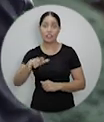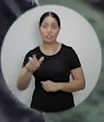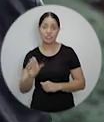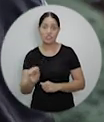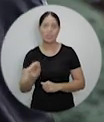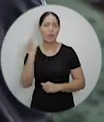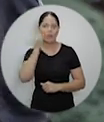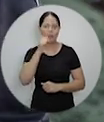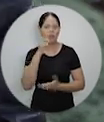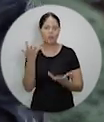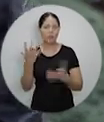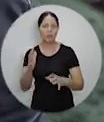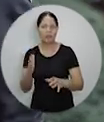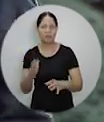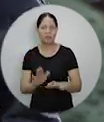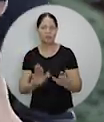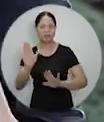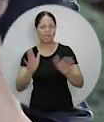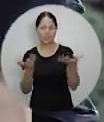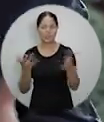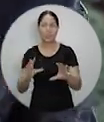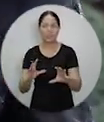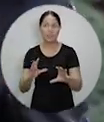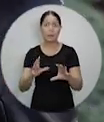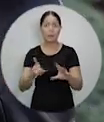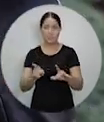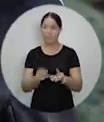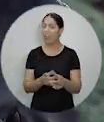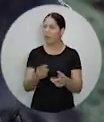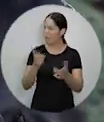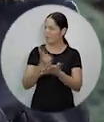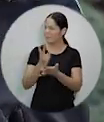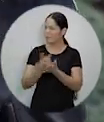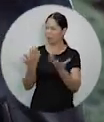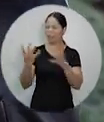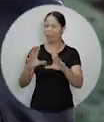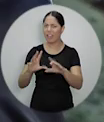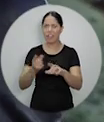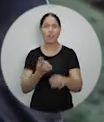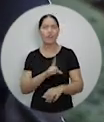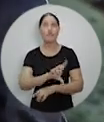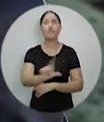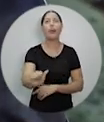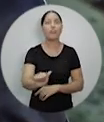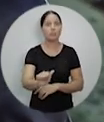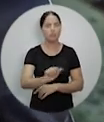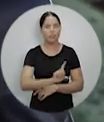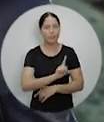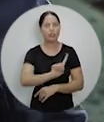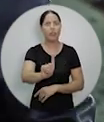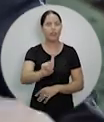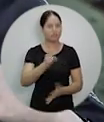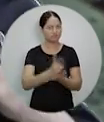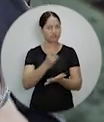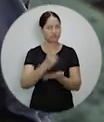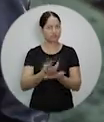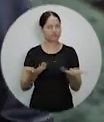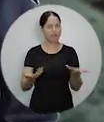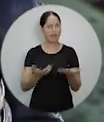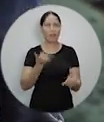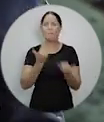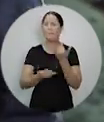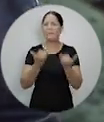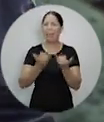queriam ser candidatas, mas que foram lançadas até mesmo contra a sua própria vontade. Então, assim, é